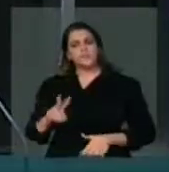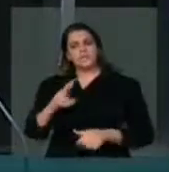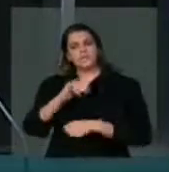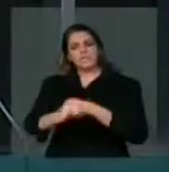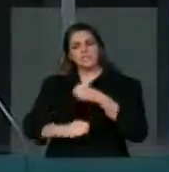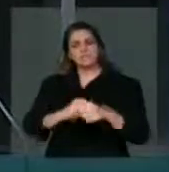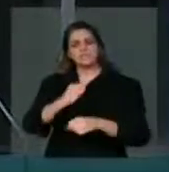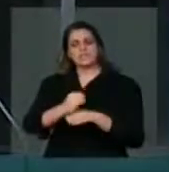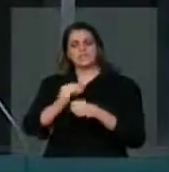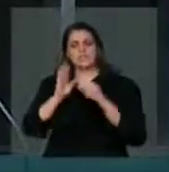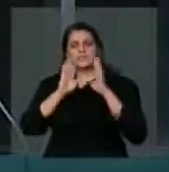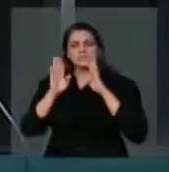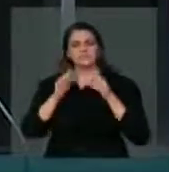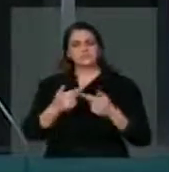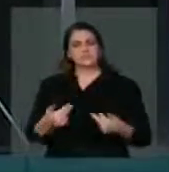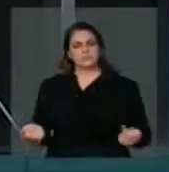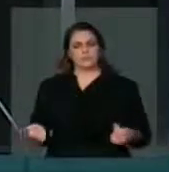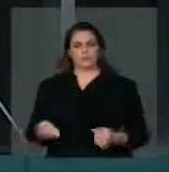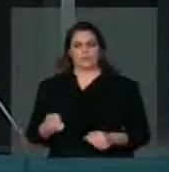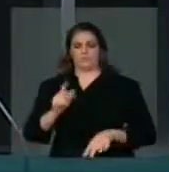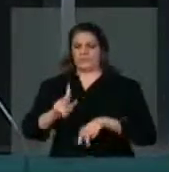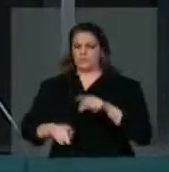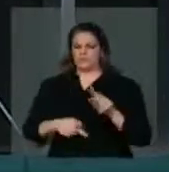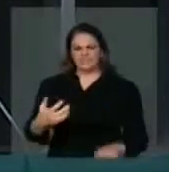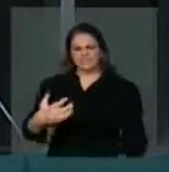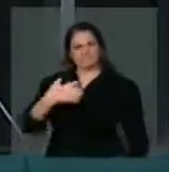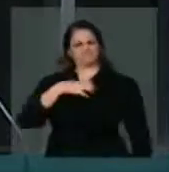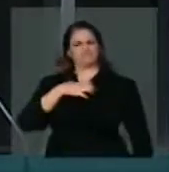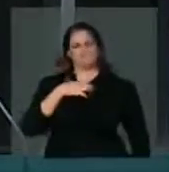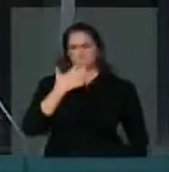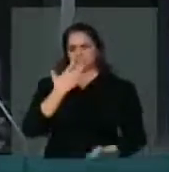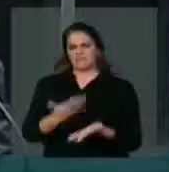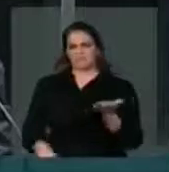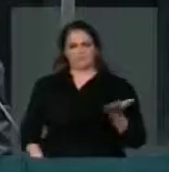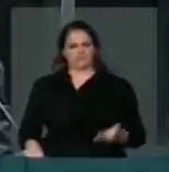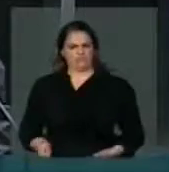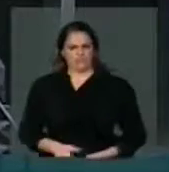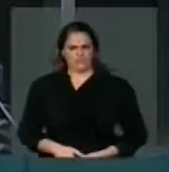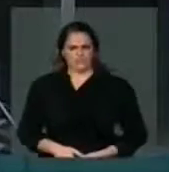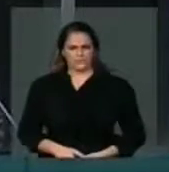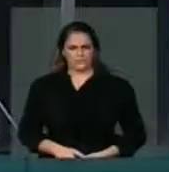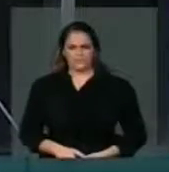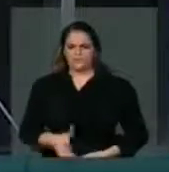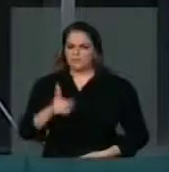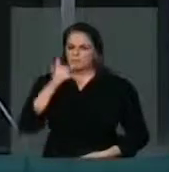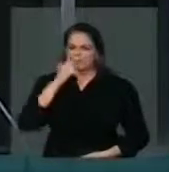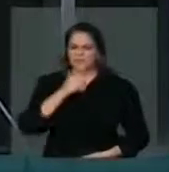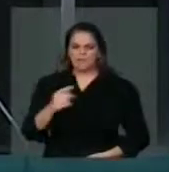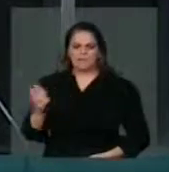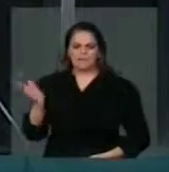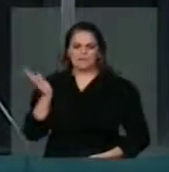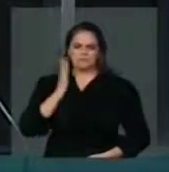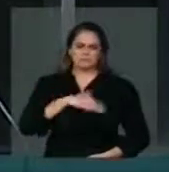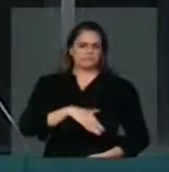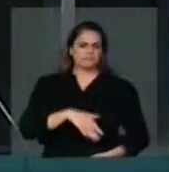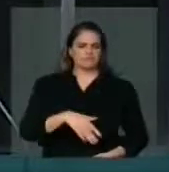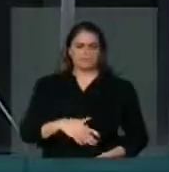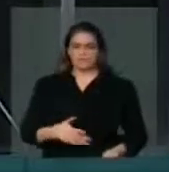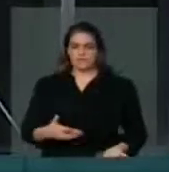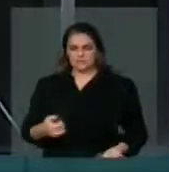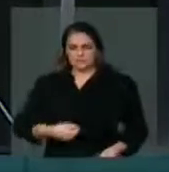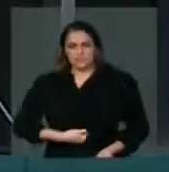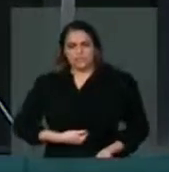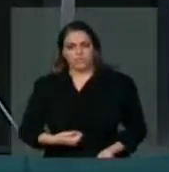sociais. O brasileiro se sentiu derrotado. Foi uma bofetada na boca do estômago